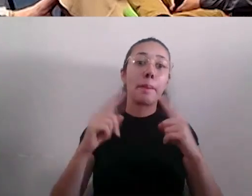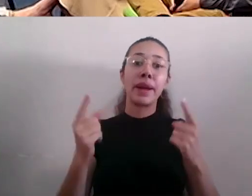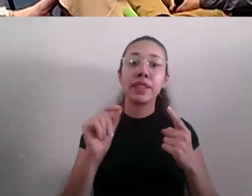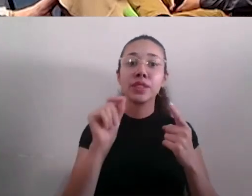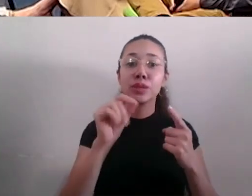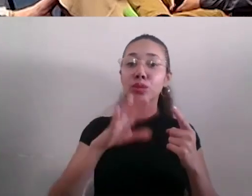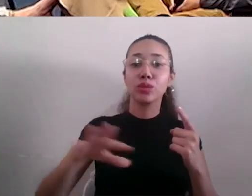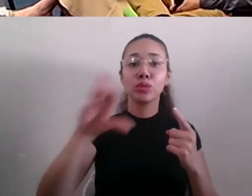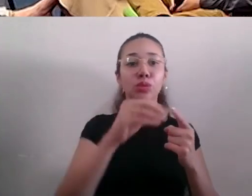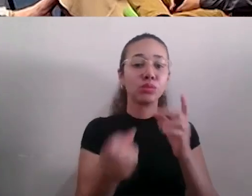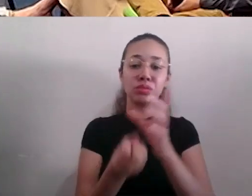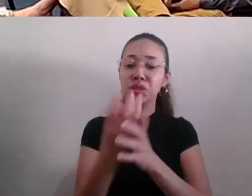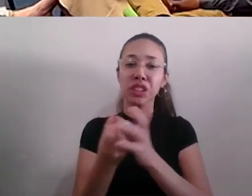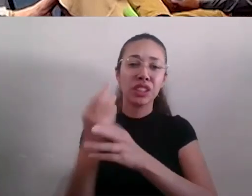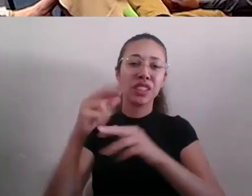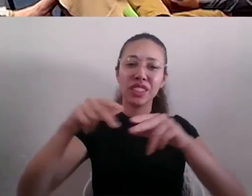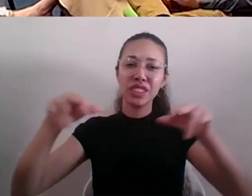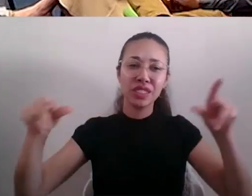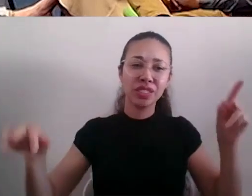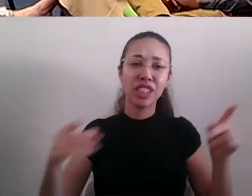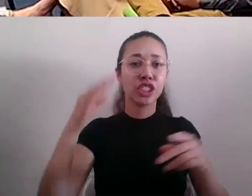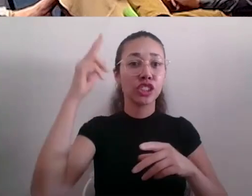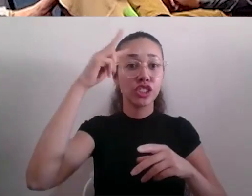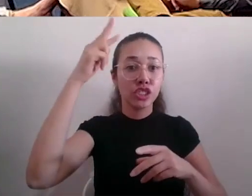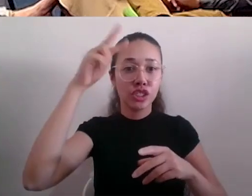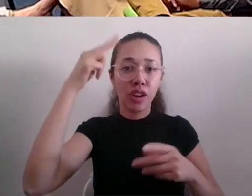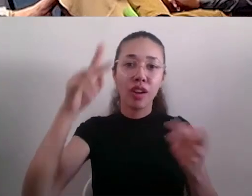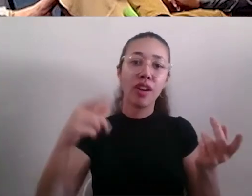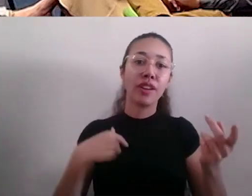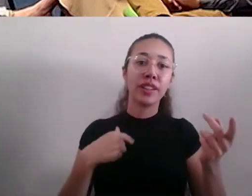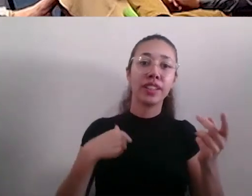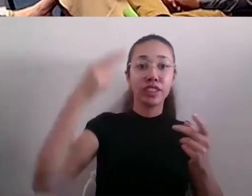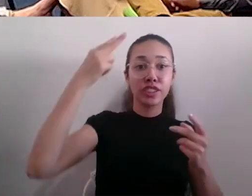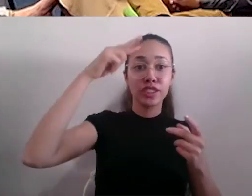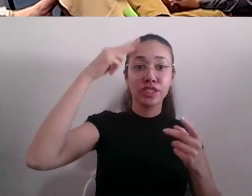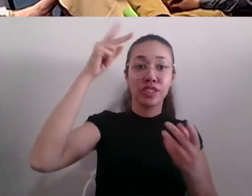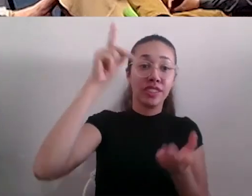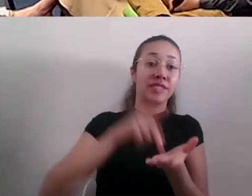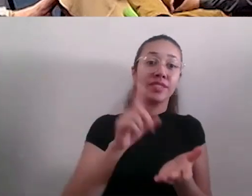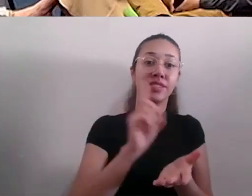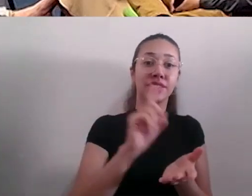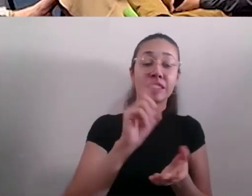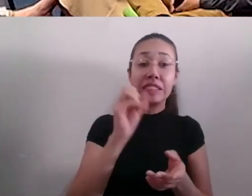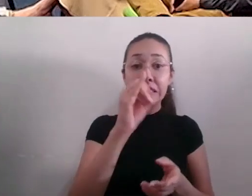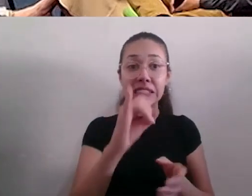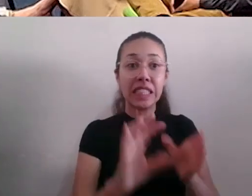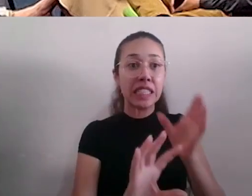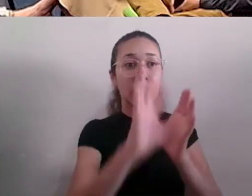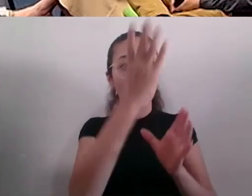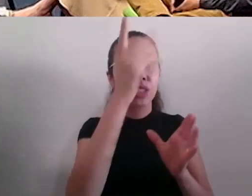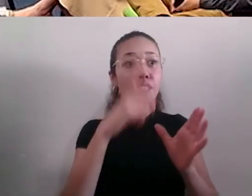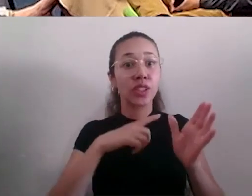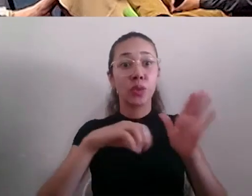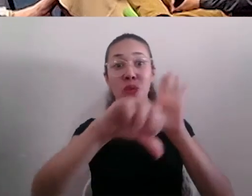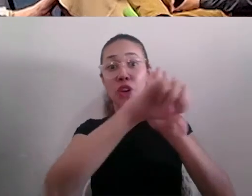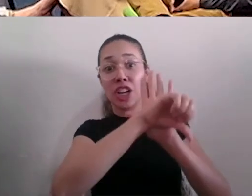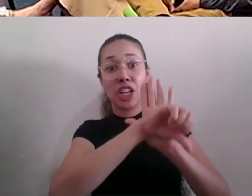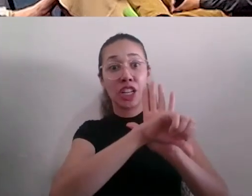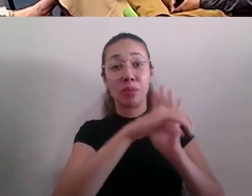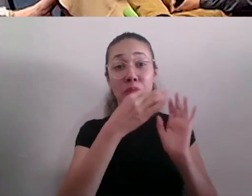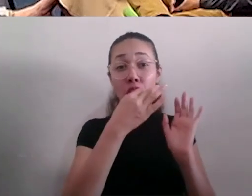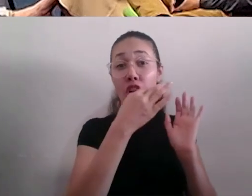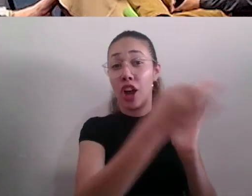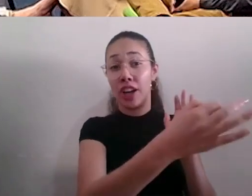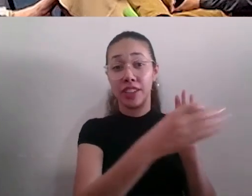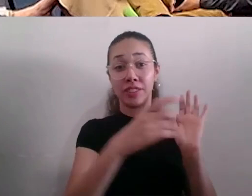não só podcast, documentário, ficção, porque hoje em dia é assim, né? Você tem um crime horrível, um crime hediondo, horrível, ele vira um podcast, depois